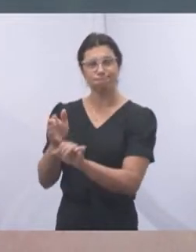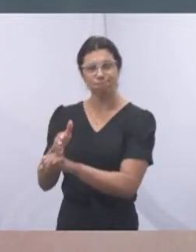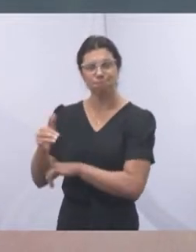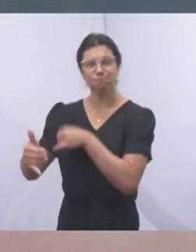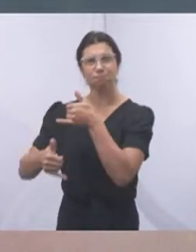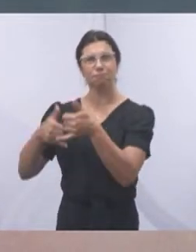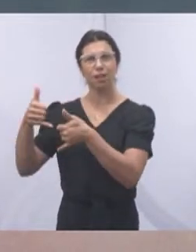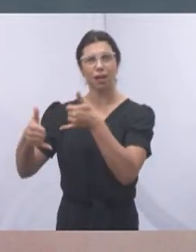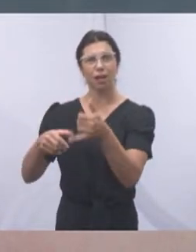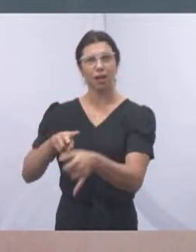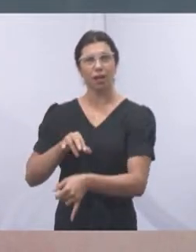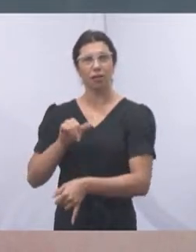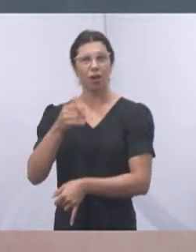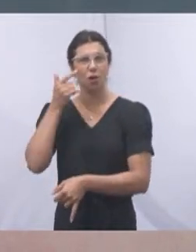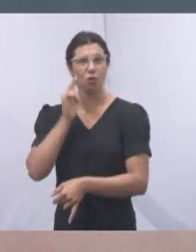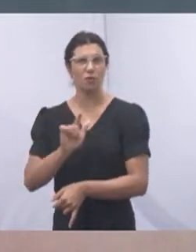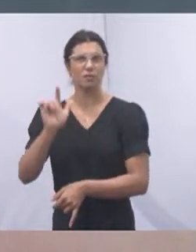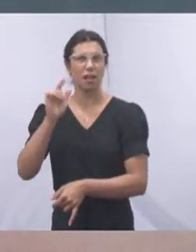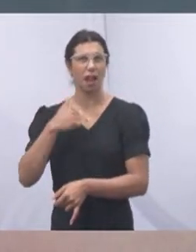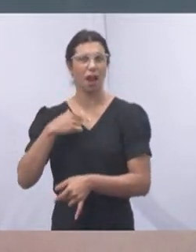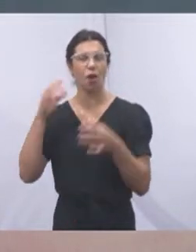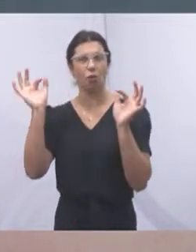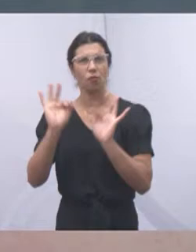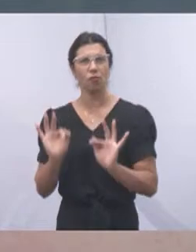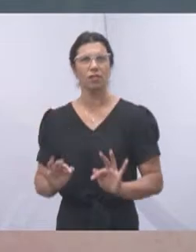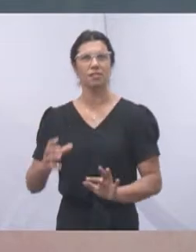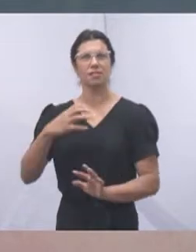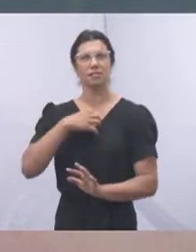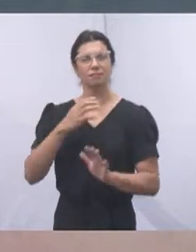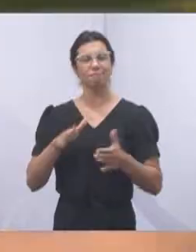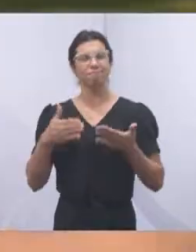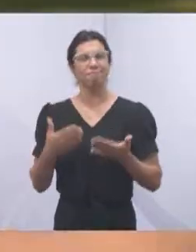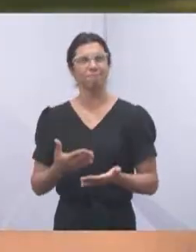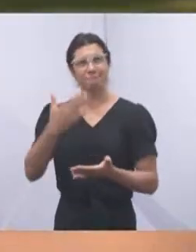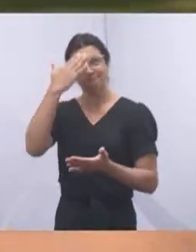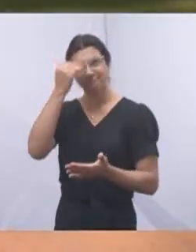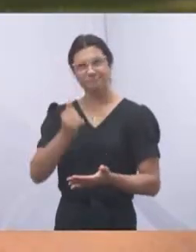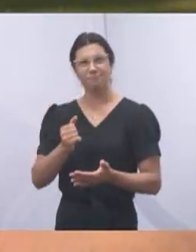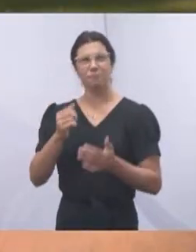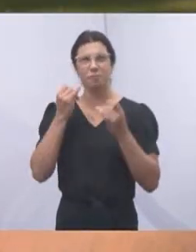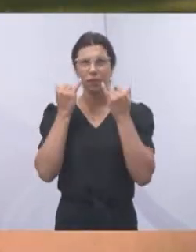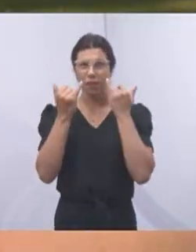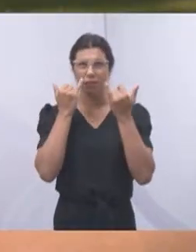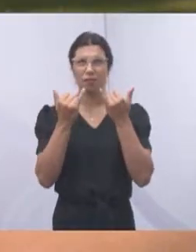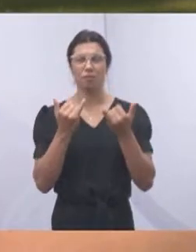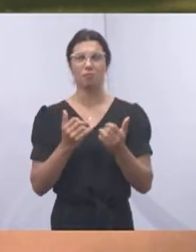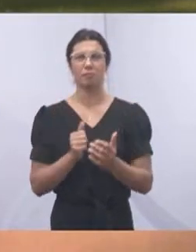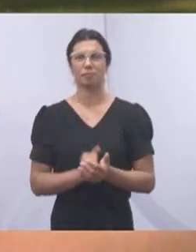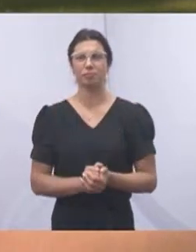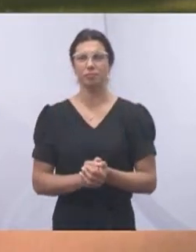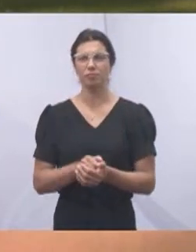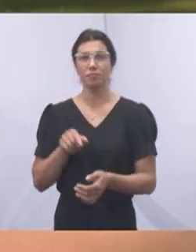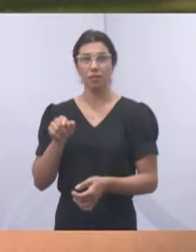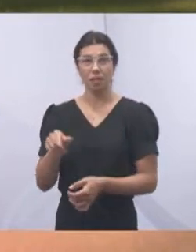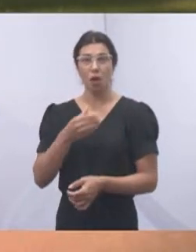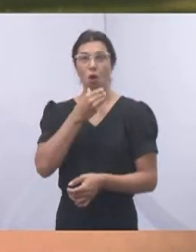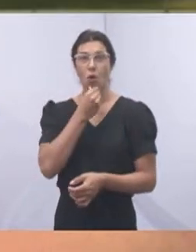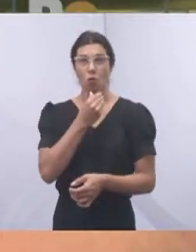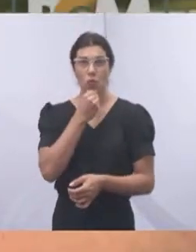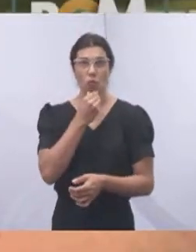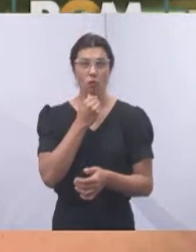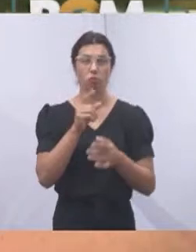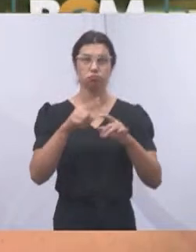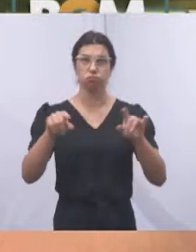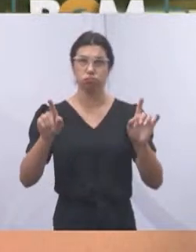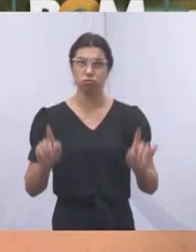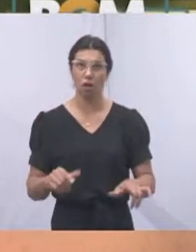divertir, né? Então, foi algo muito bom que eu fiquei muito feliz quando fiquei sabendo da notícia. Ele foi um servidor muito, assim,